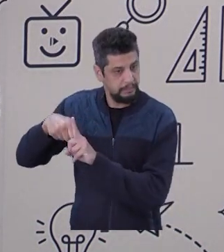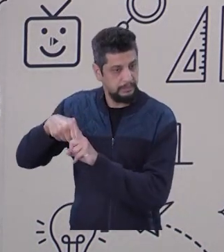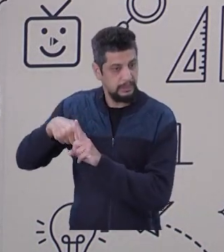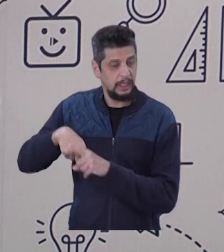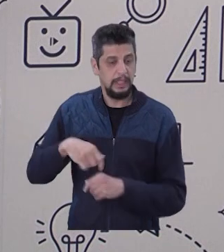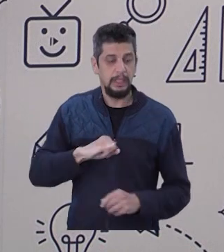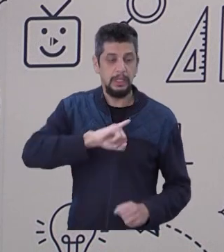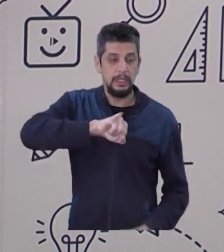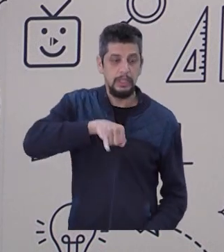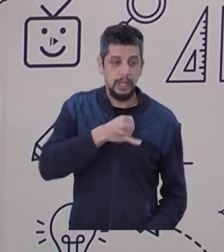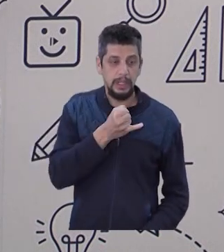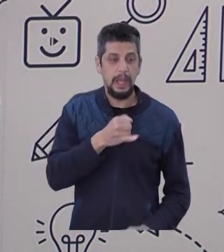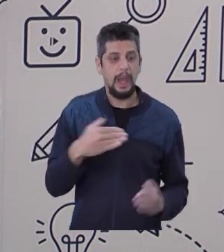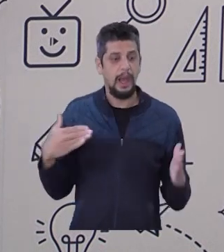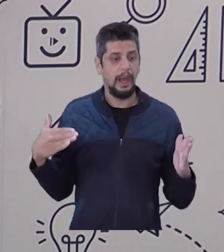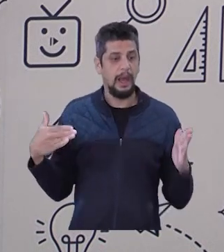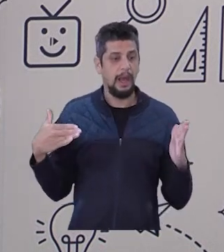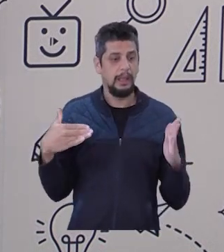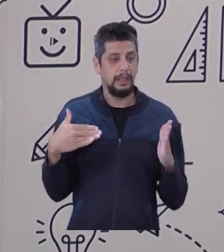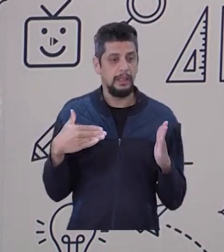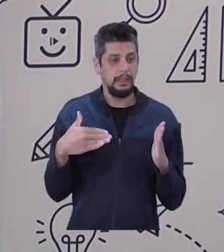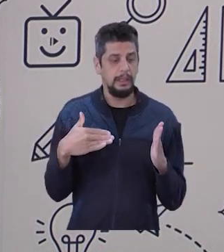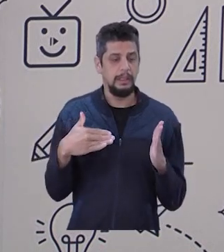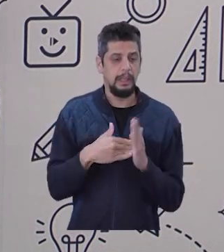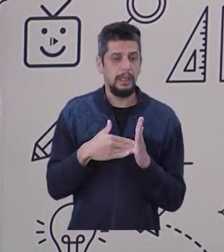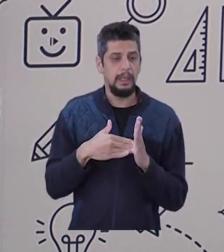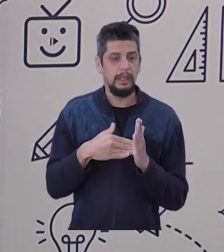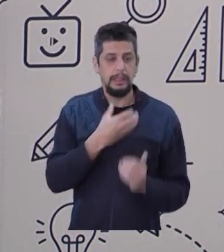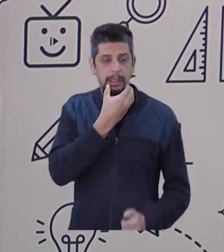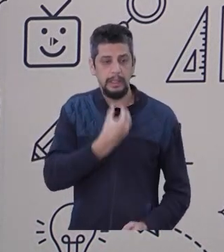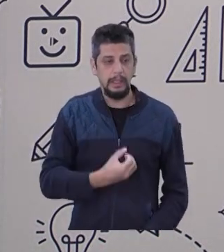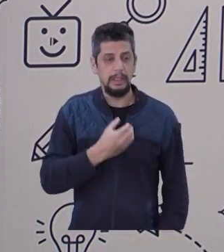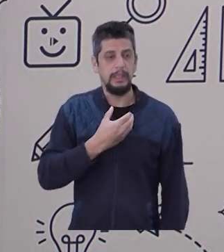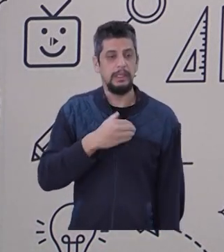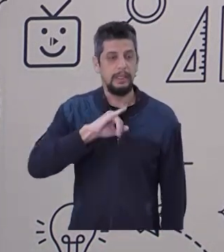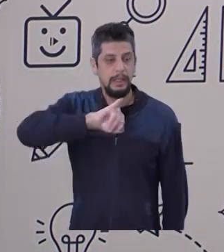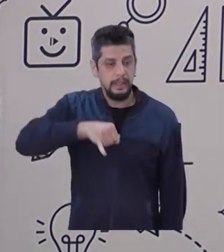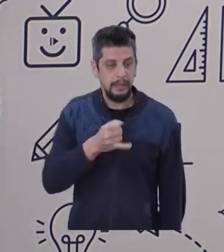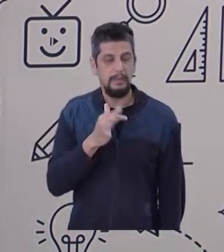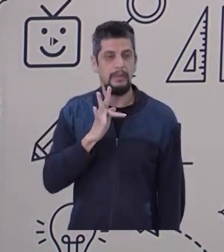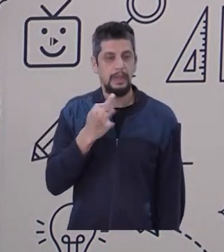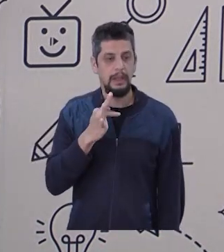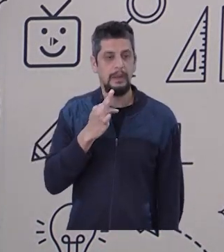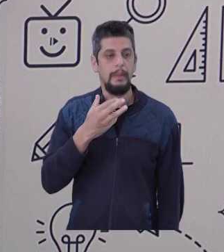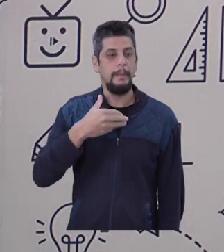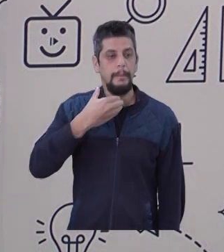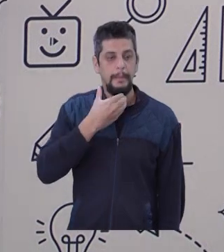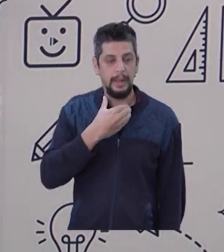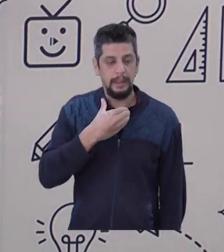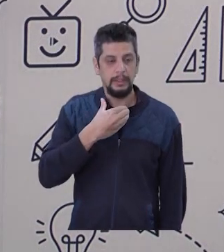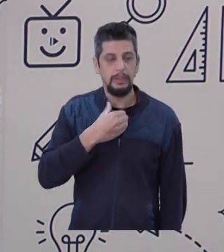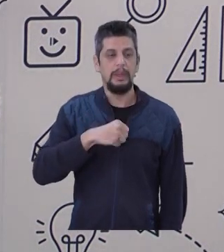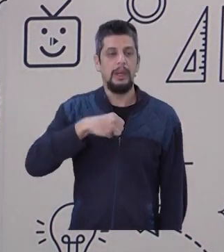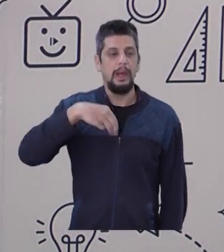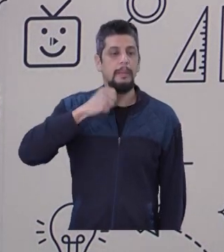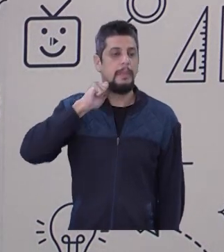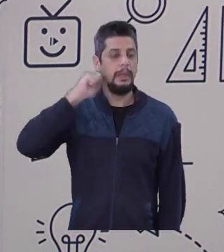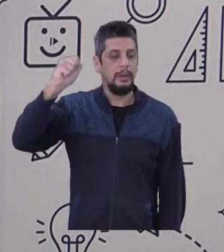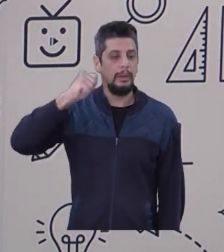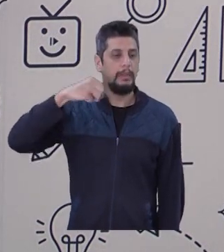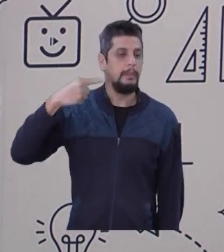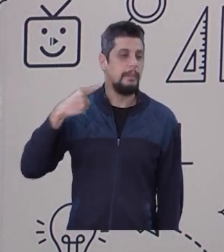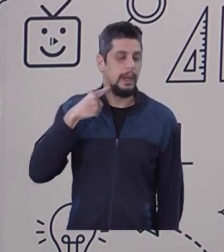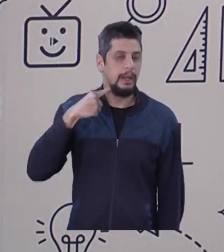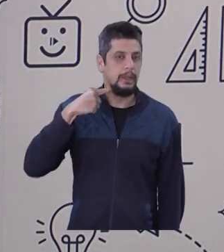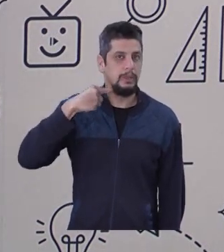12 meses. Que vai de janeiro, fevereiro, março, abril, maio, junho, julho,